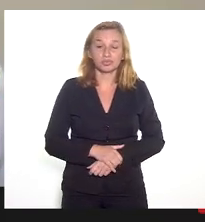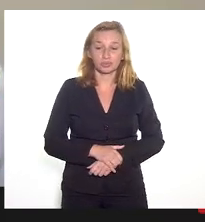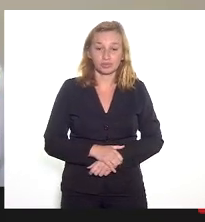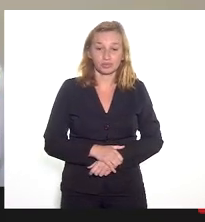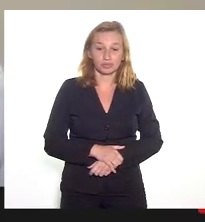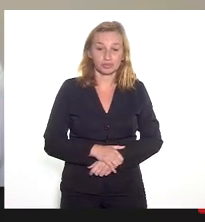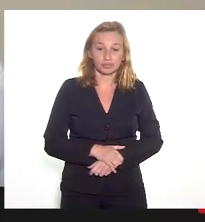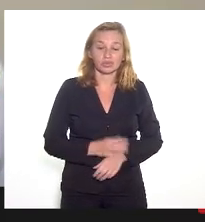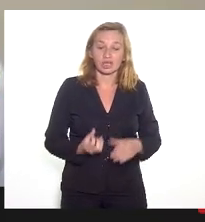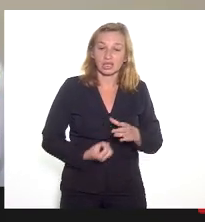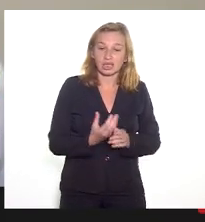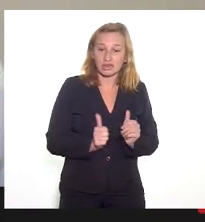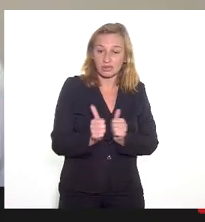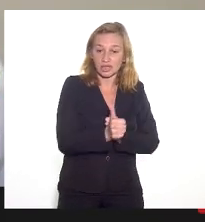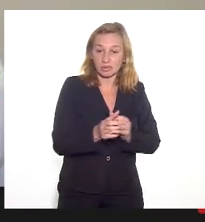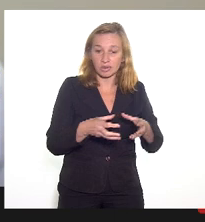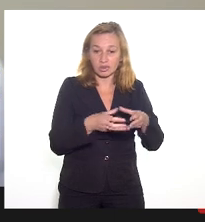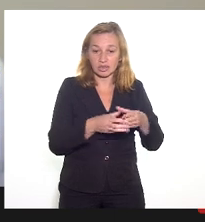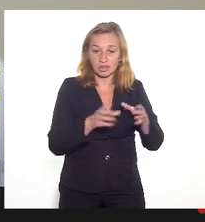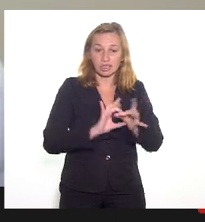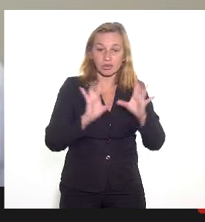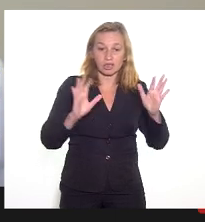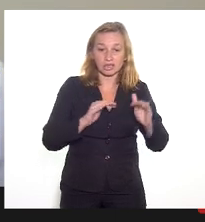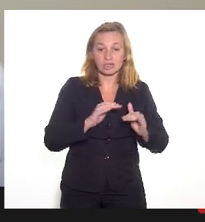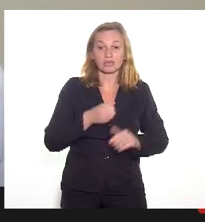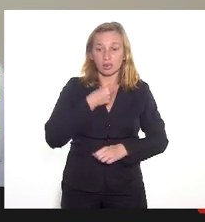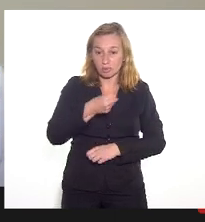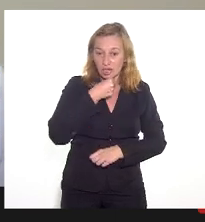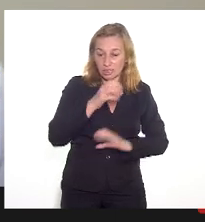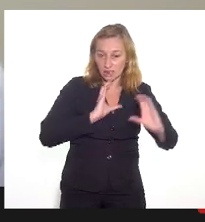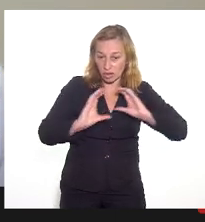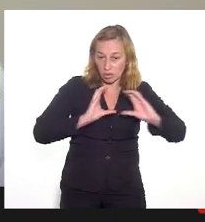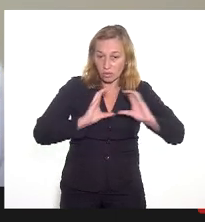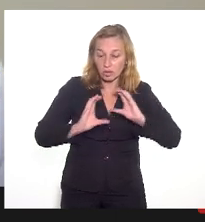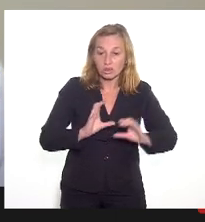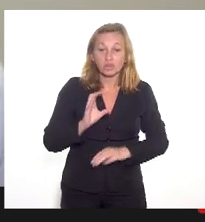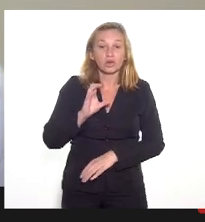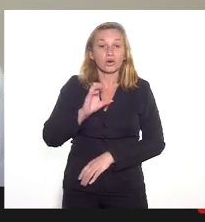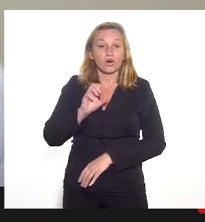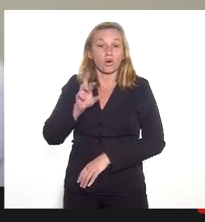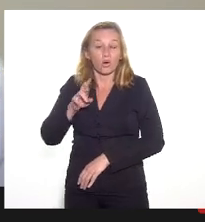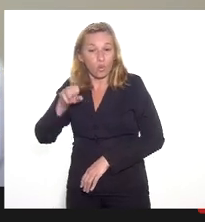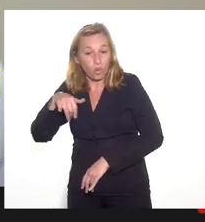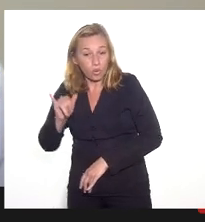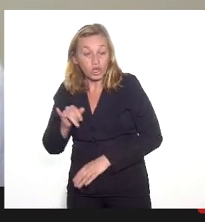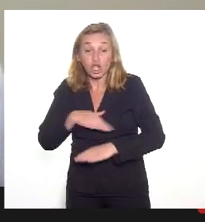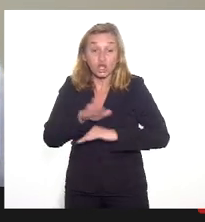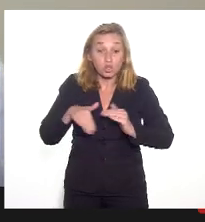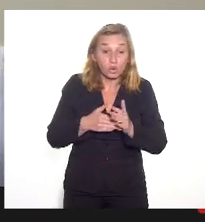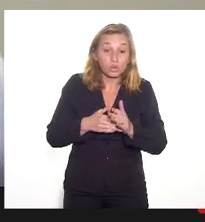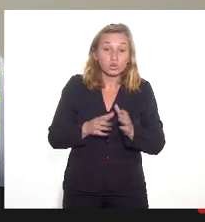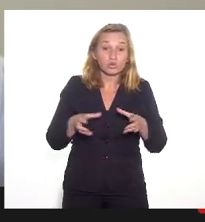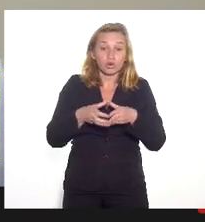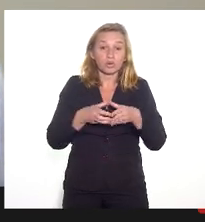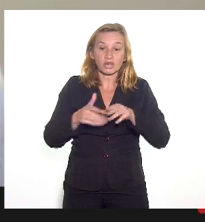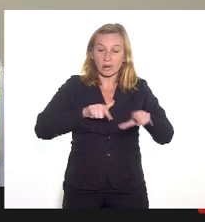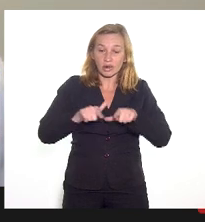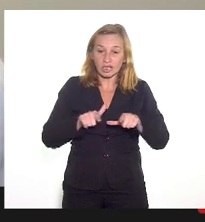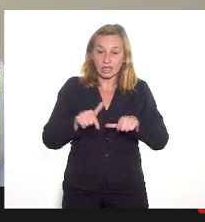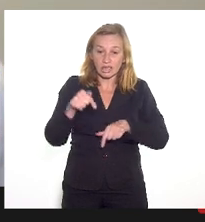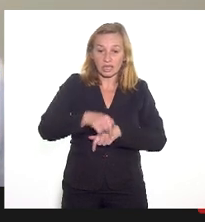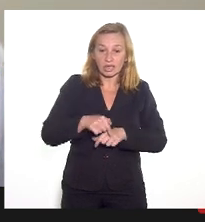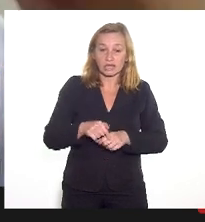lançamento desta Frente Parlamentar pela Democratização da Comunicação, na figura do jornalista Rui Guilherme e toda a equipe que está trabalhando aqui na transmissão